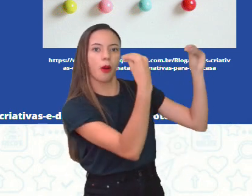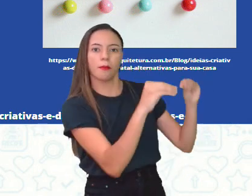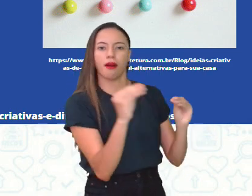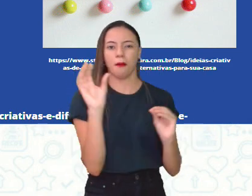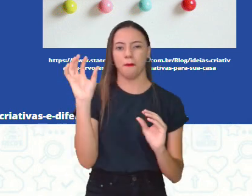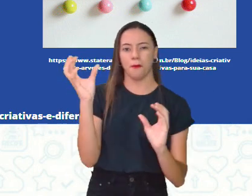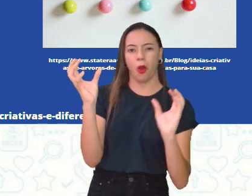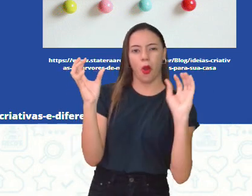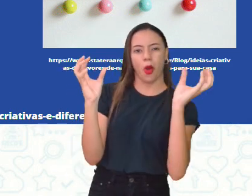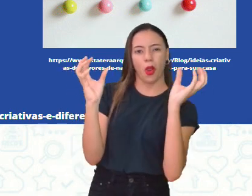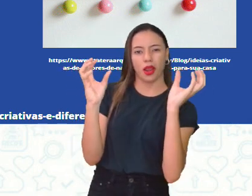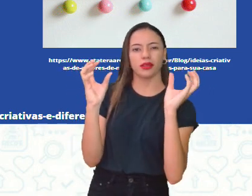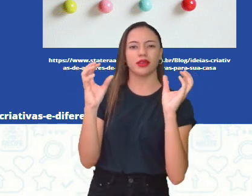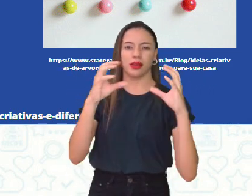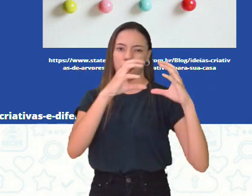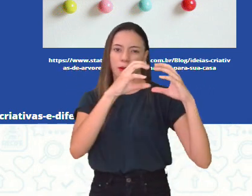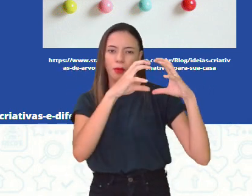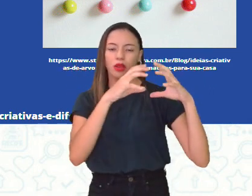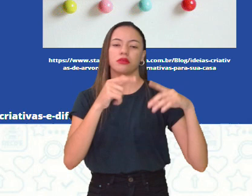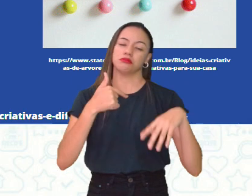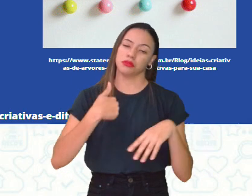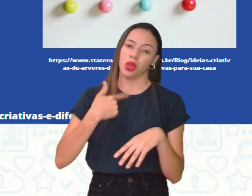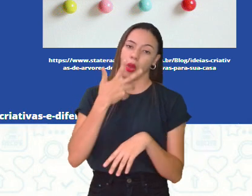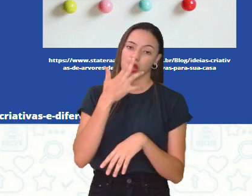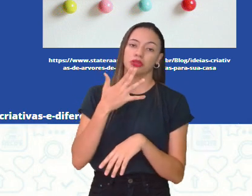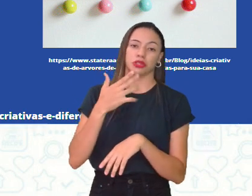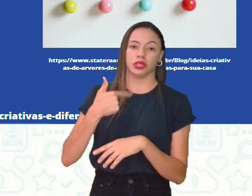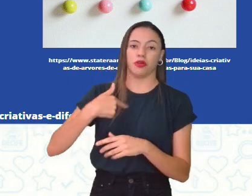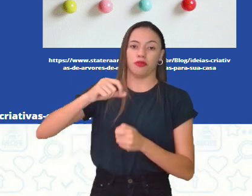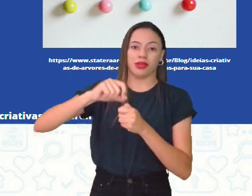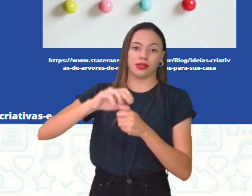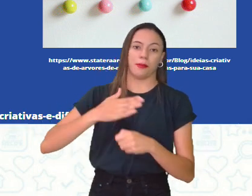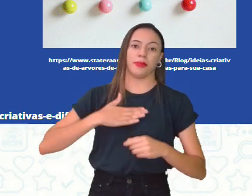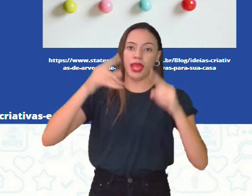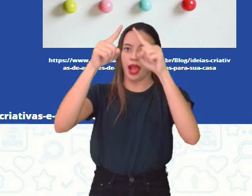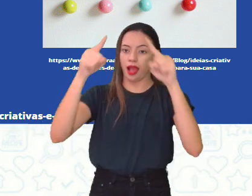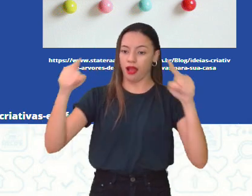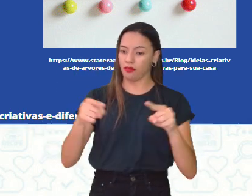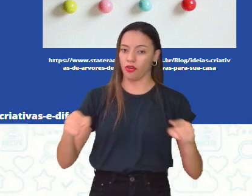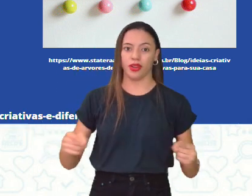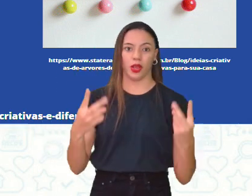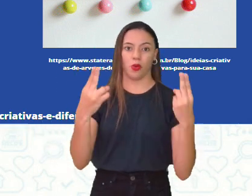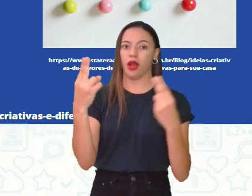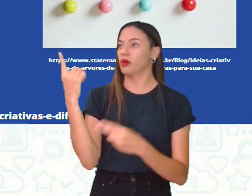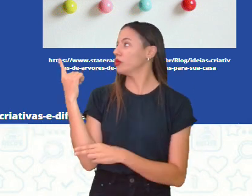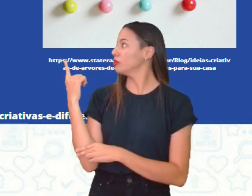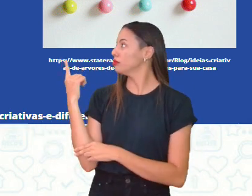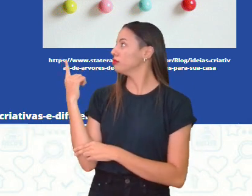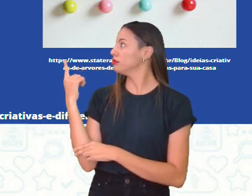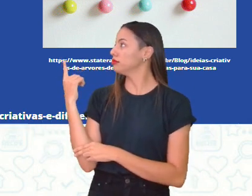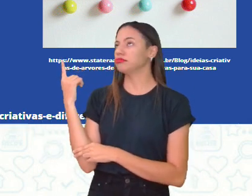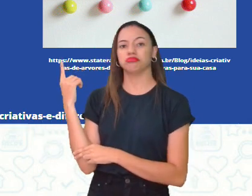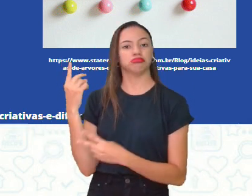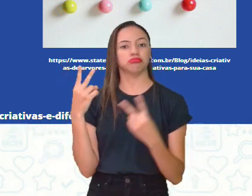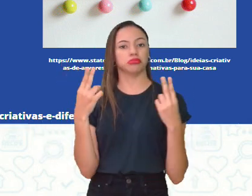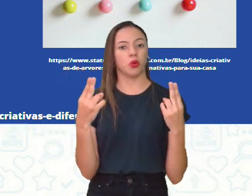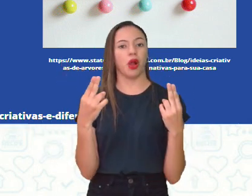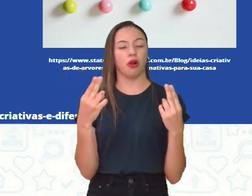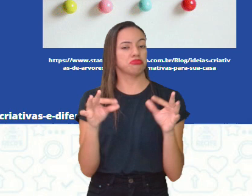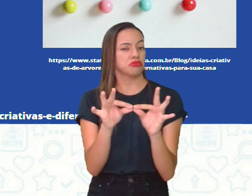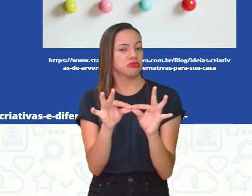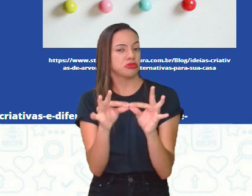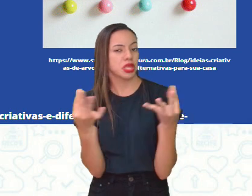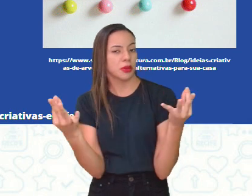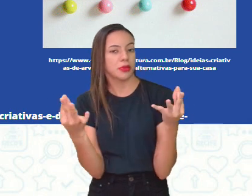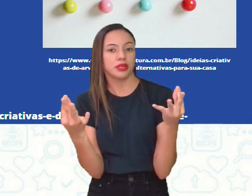uma coisa linda. Esse ano eu resolvi que eu vou fazer minha árvore assim. Não quero aquele trambolho enorme. Eu vou fazer uma coisa como essa aí, bem